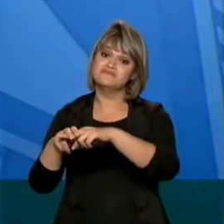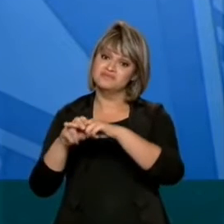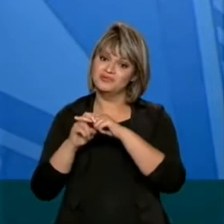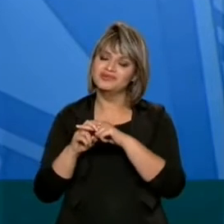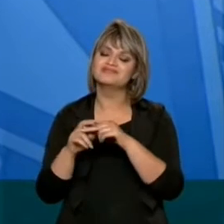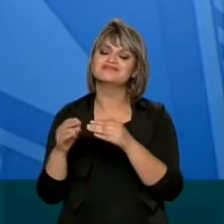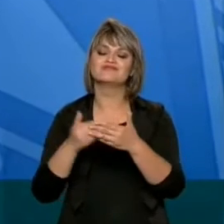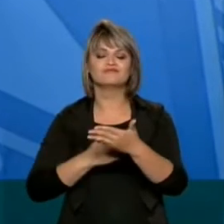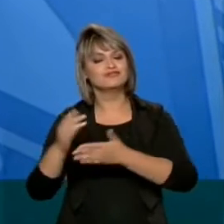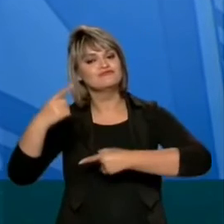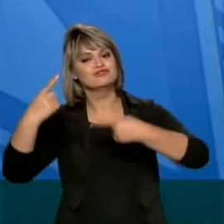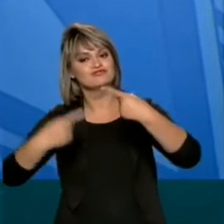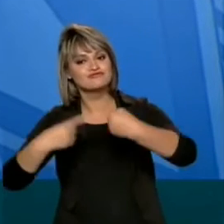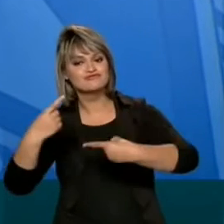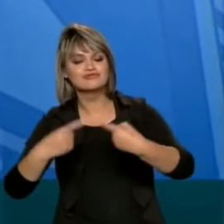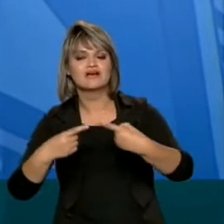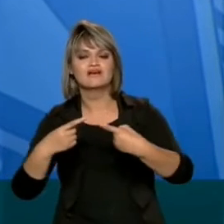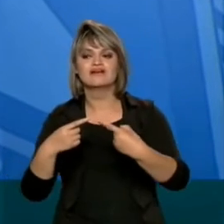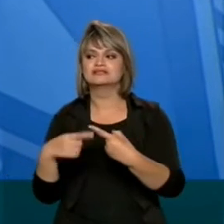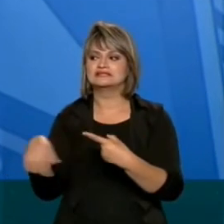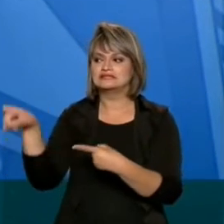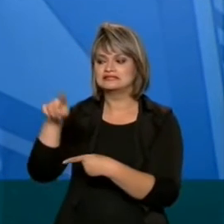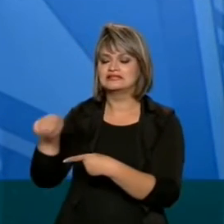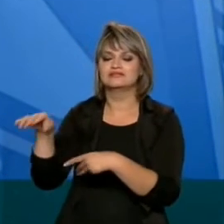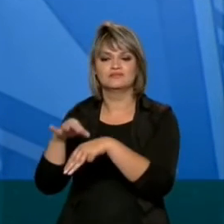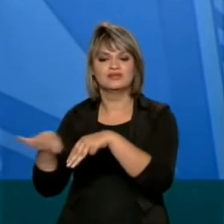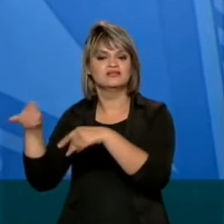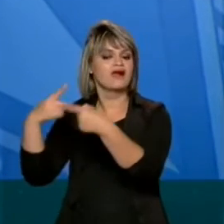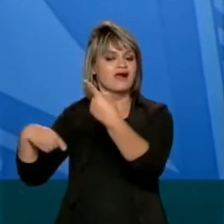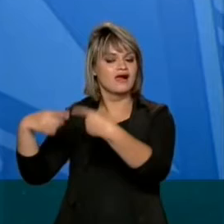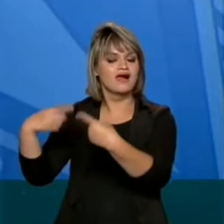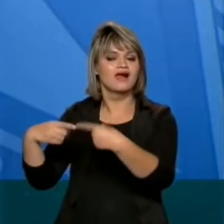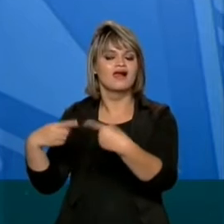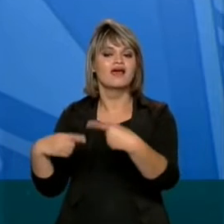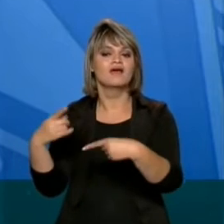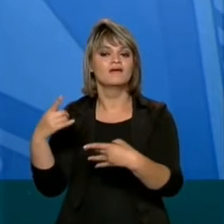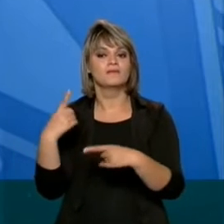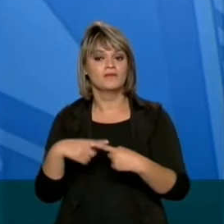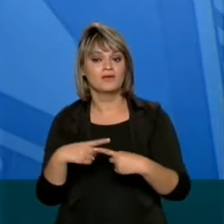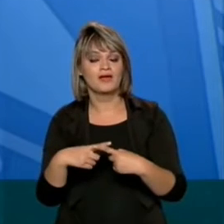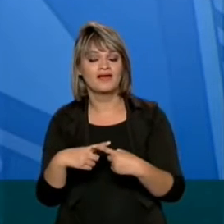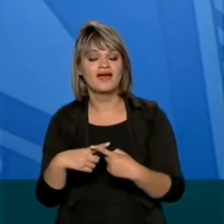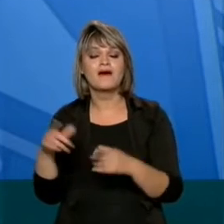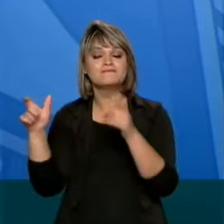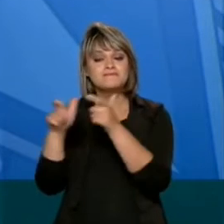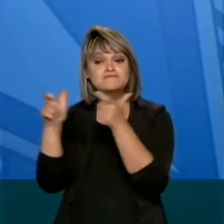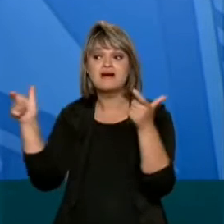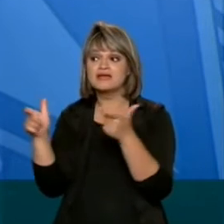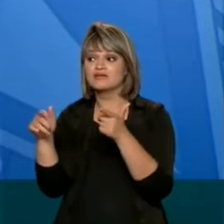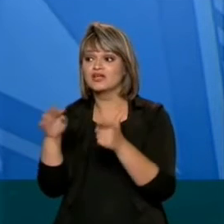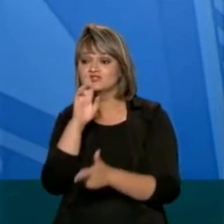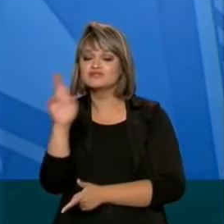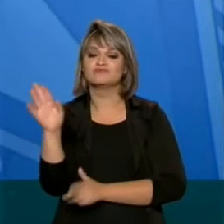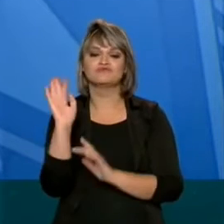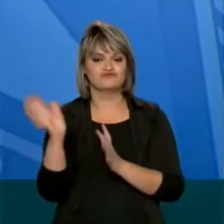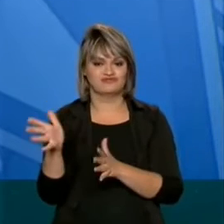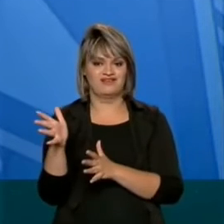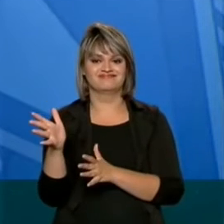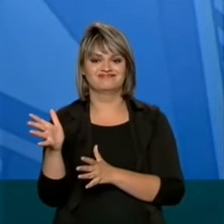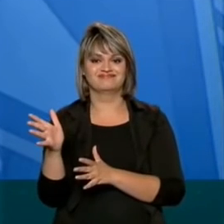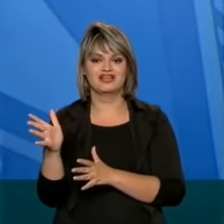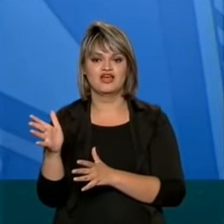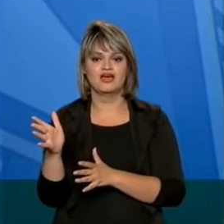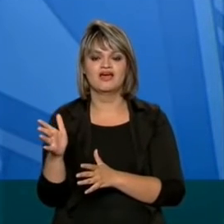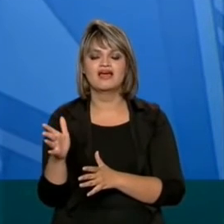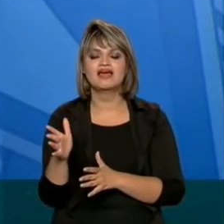a discussão entre eles, porque existia já uma maioria consolidada,